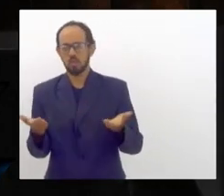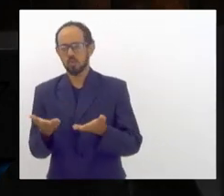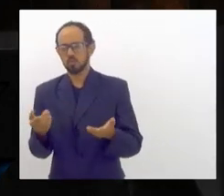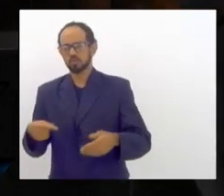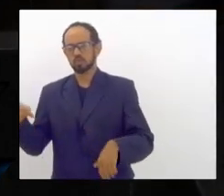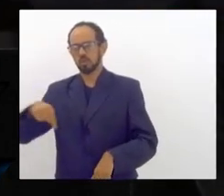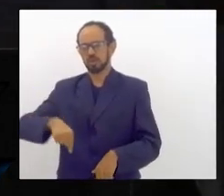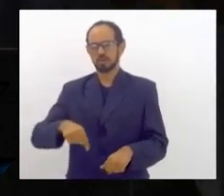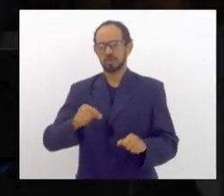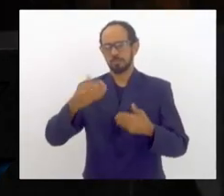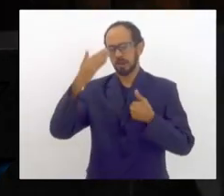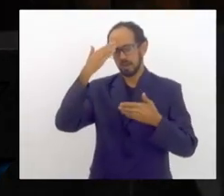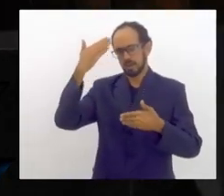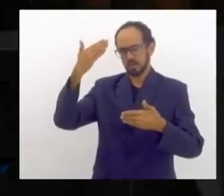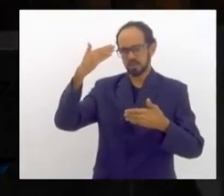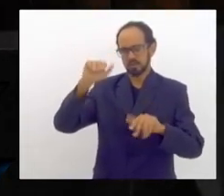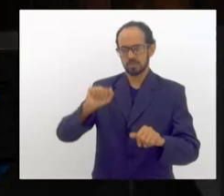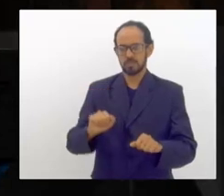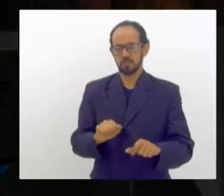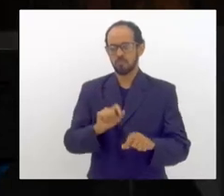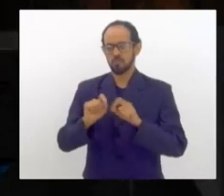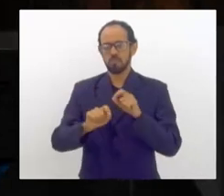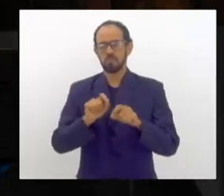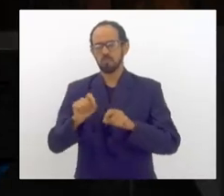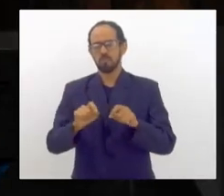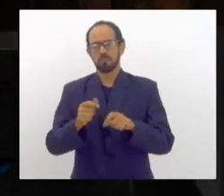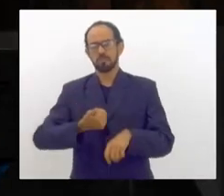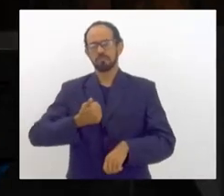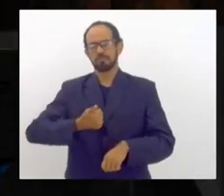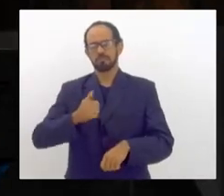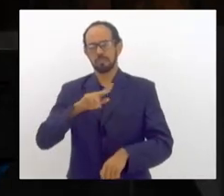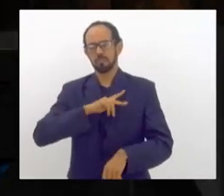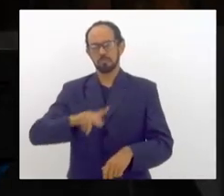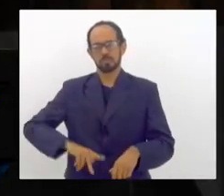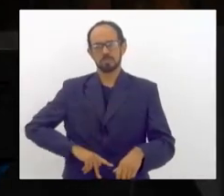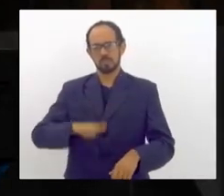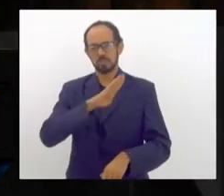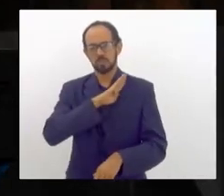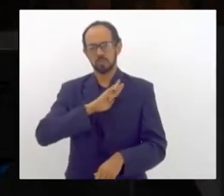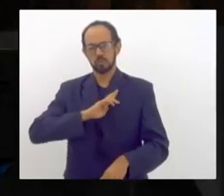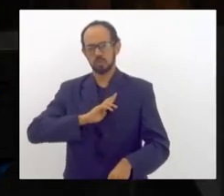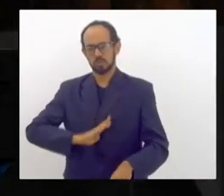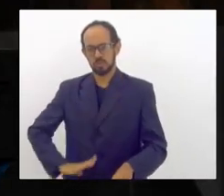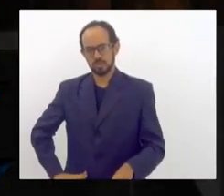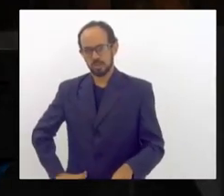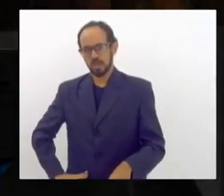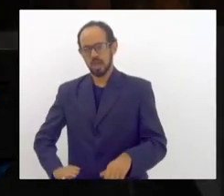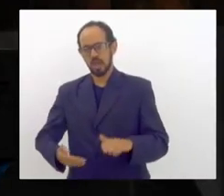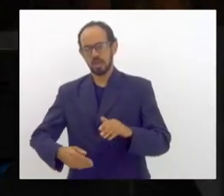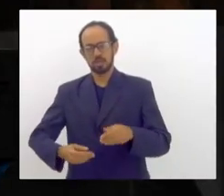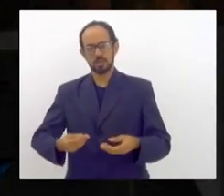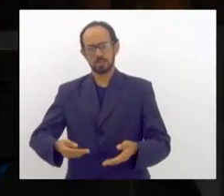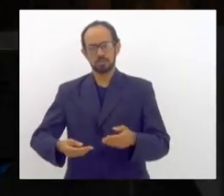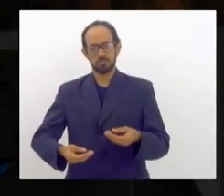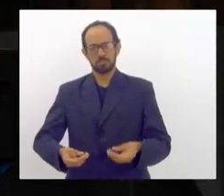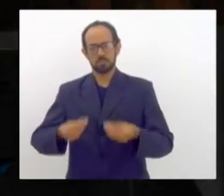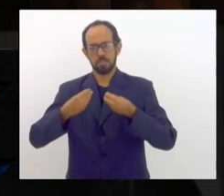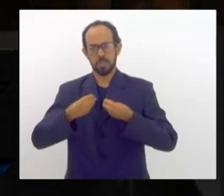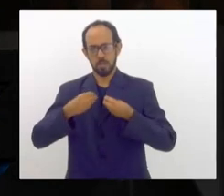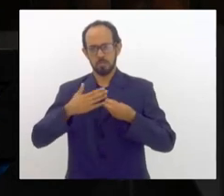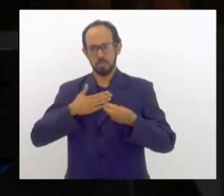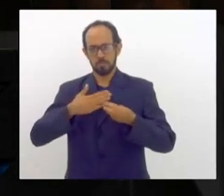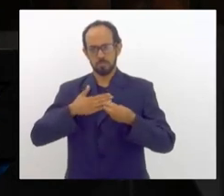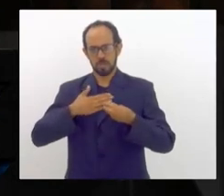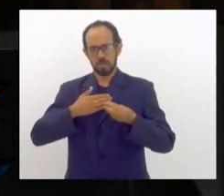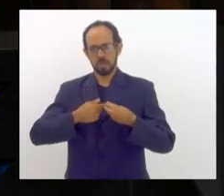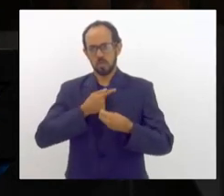para agradecer primeiro a presidente Bacelar também, que me proporcionou, ao governador, que me